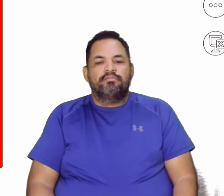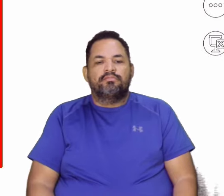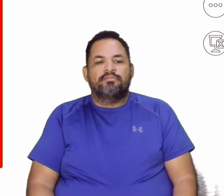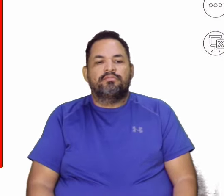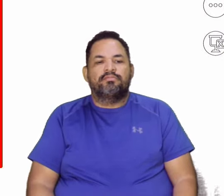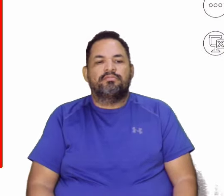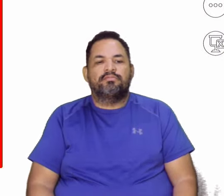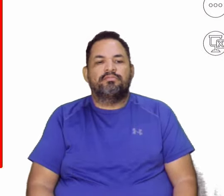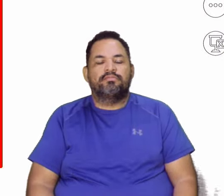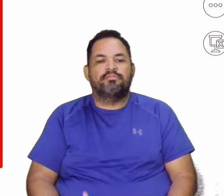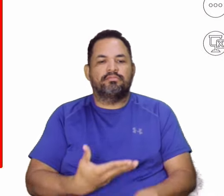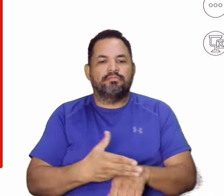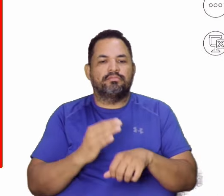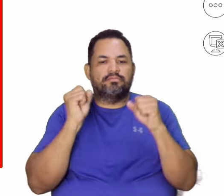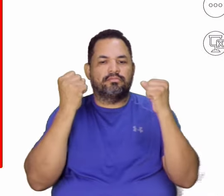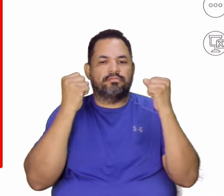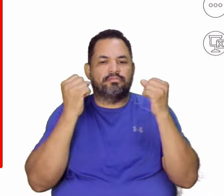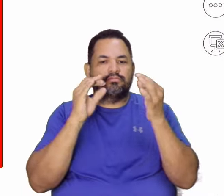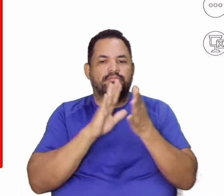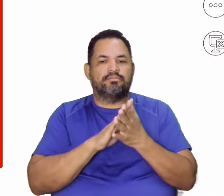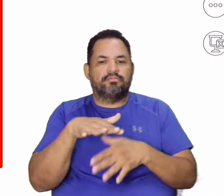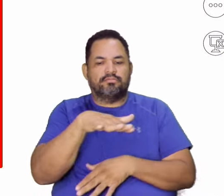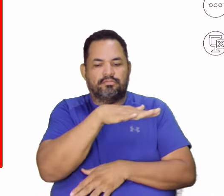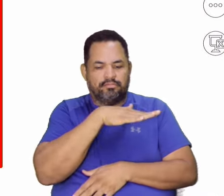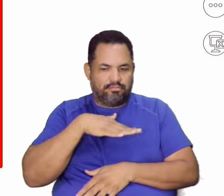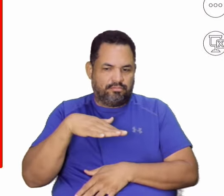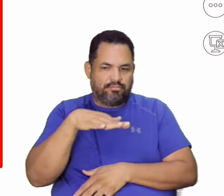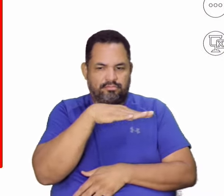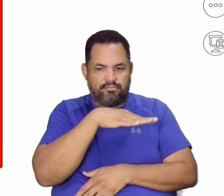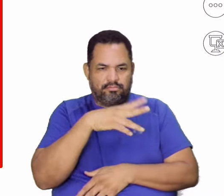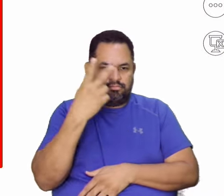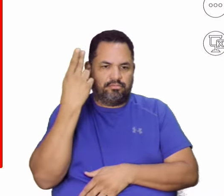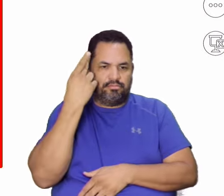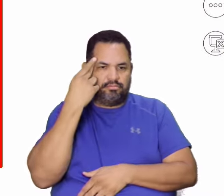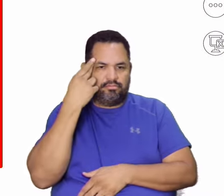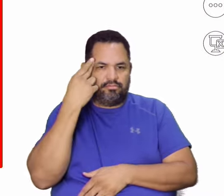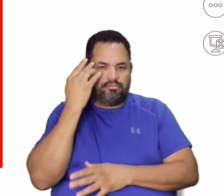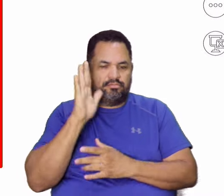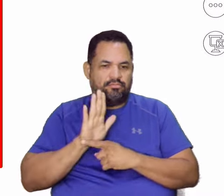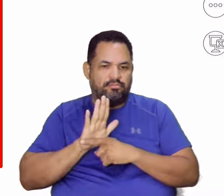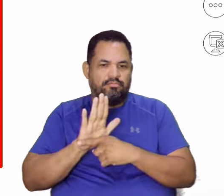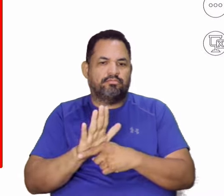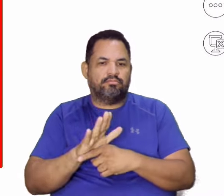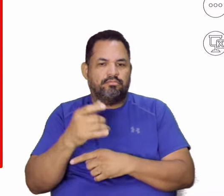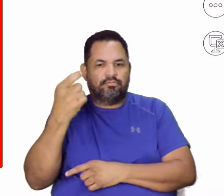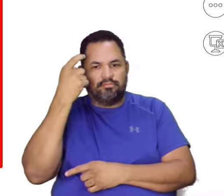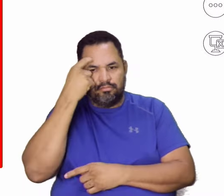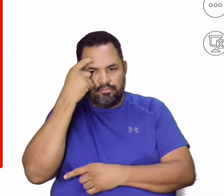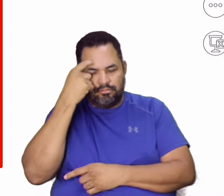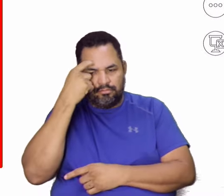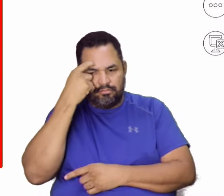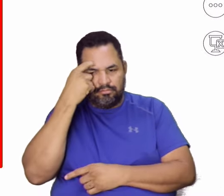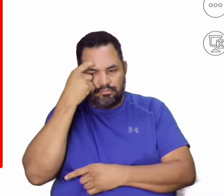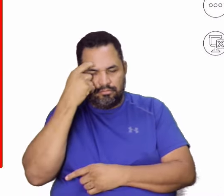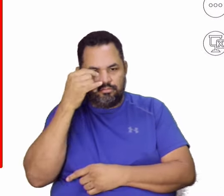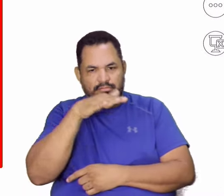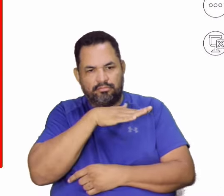a a prática de atividades físicas em ambientes naturais contribui para a